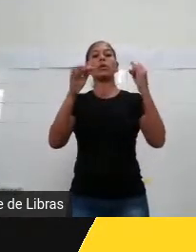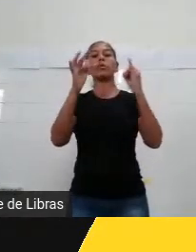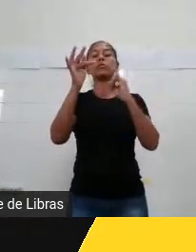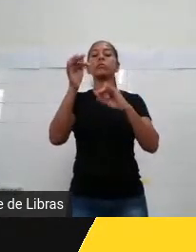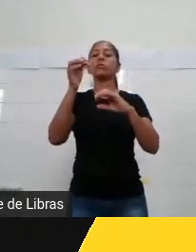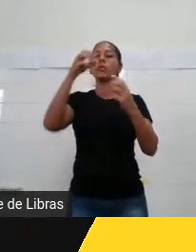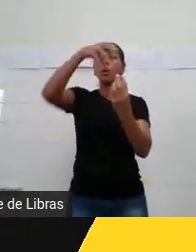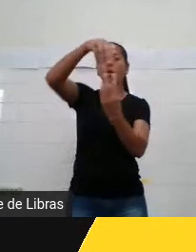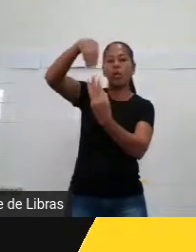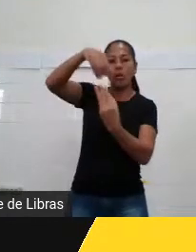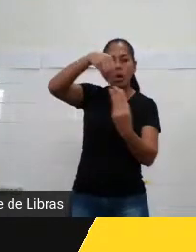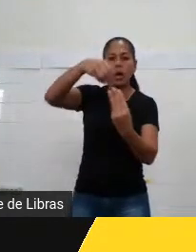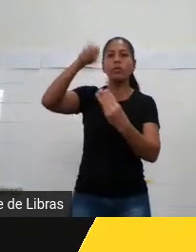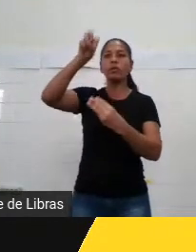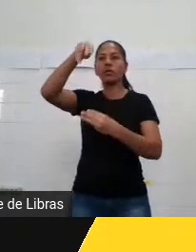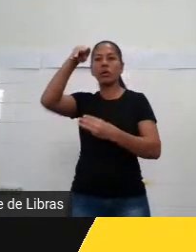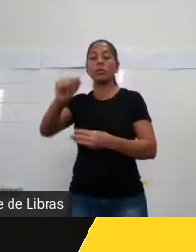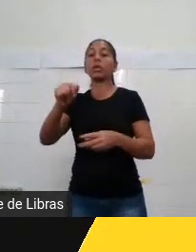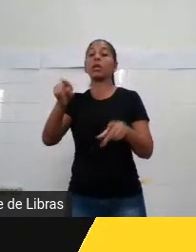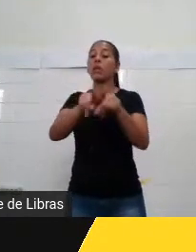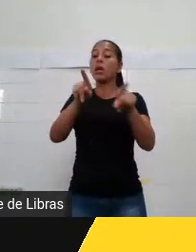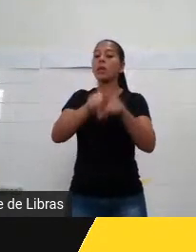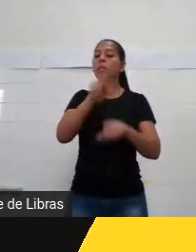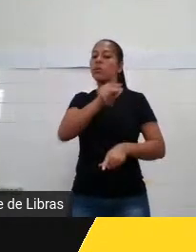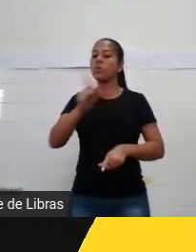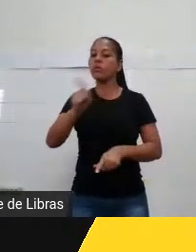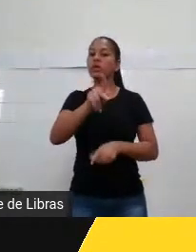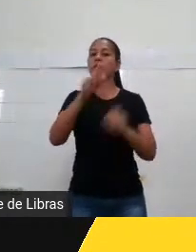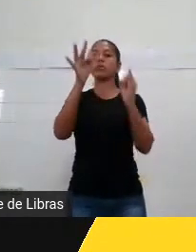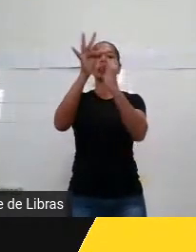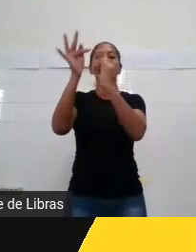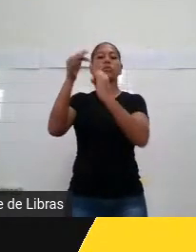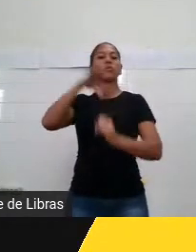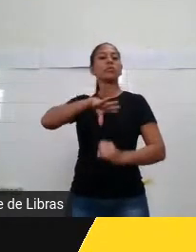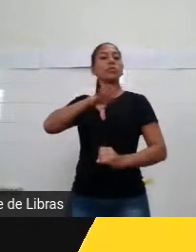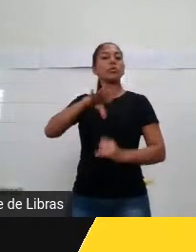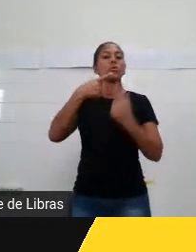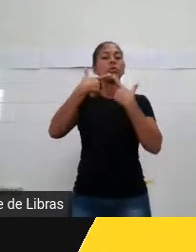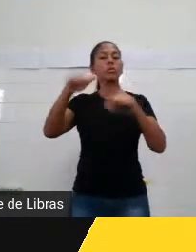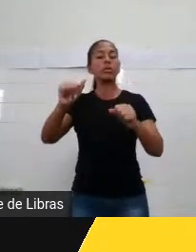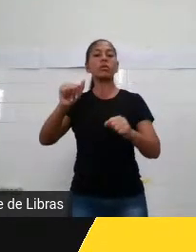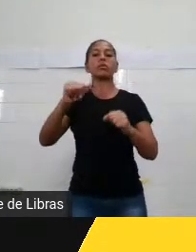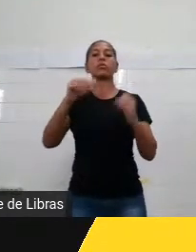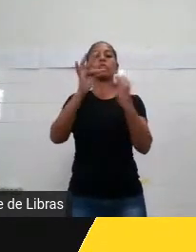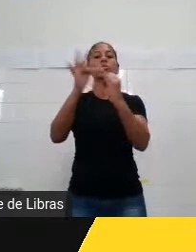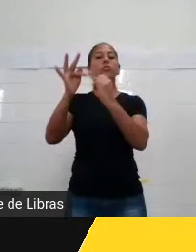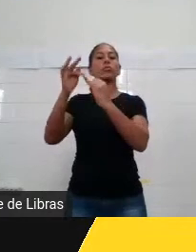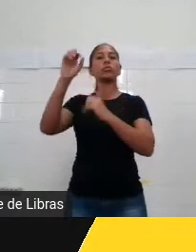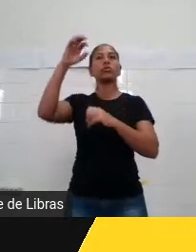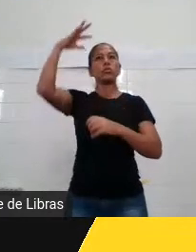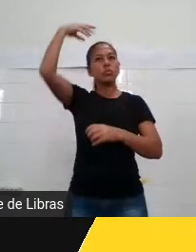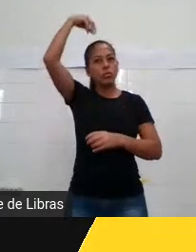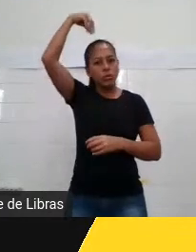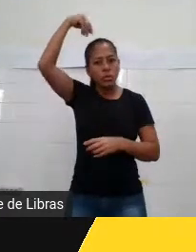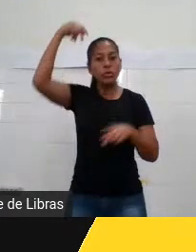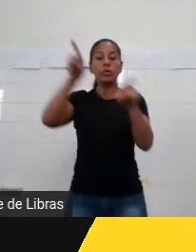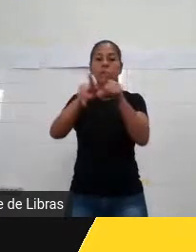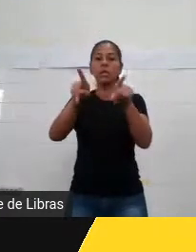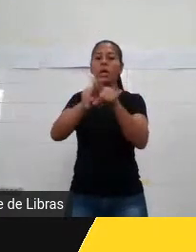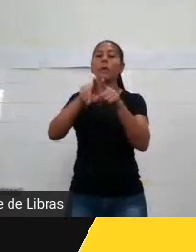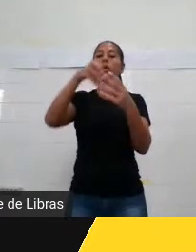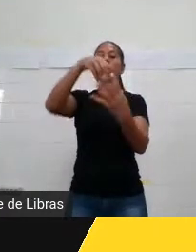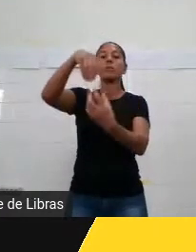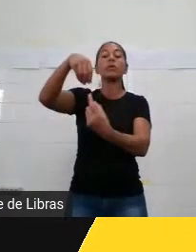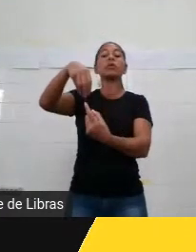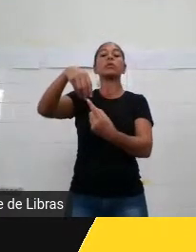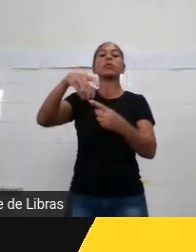na UNB. É professora de Língua Portuguesa do Instituto Federal de Sergipe, Campos São Cristóvão, e membro do Grupo de Estudos e Pesquisa Sociedade,